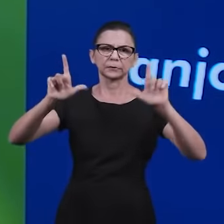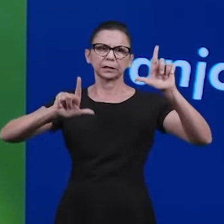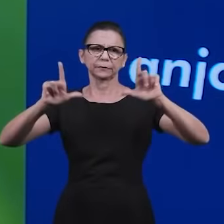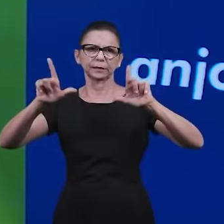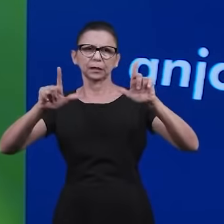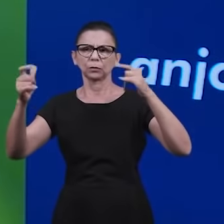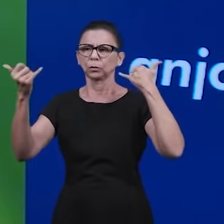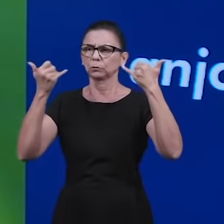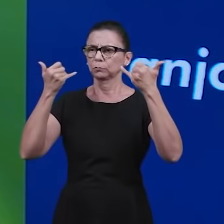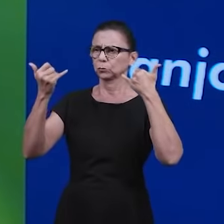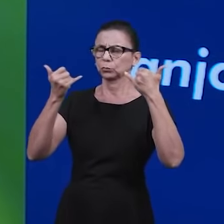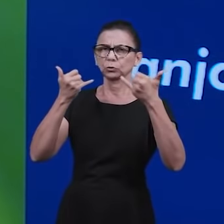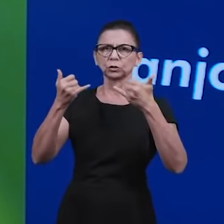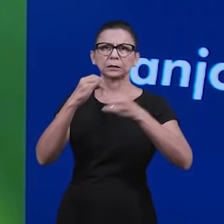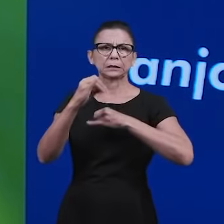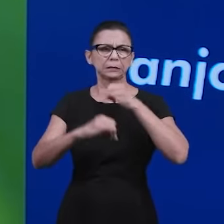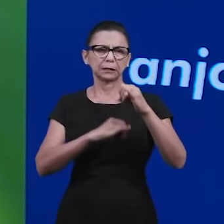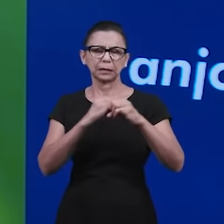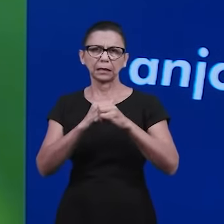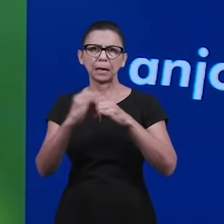mas é preciso, amados,